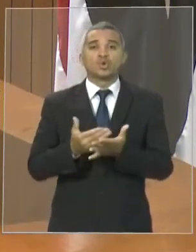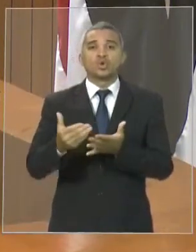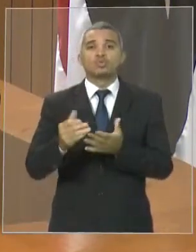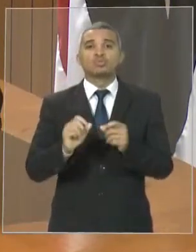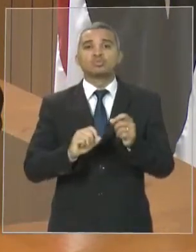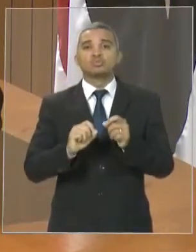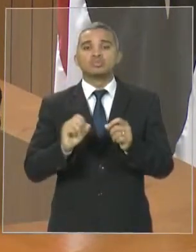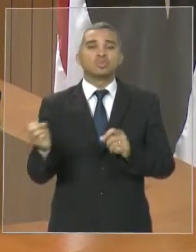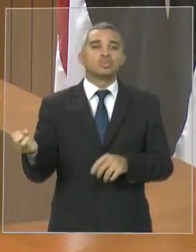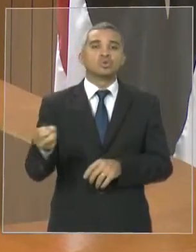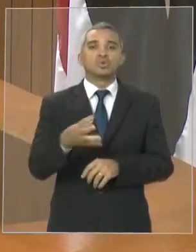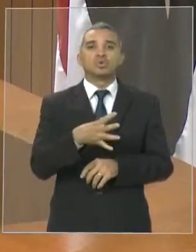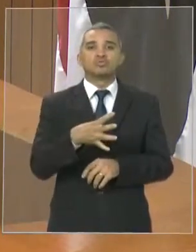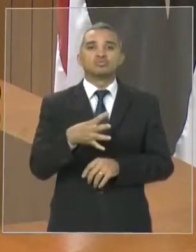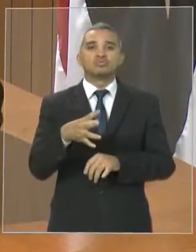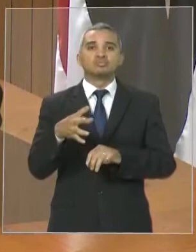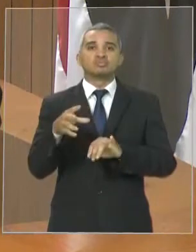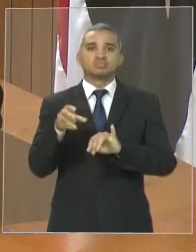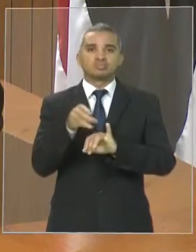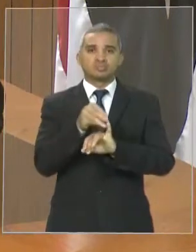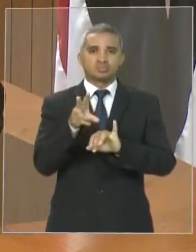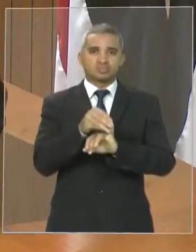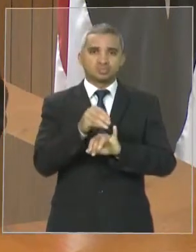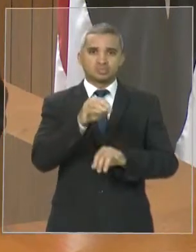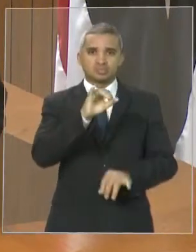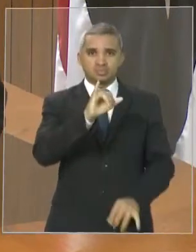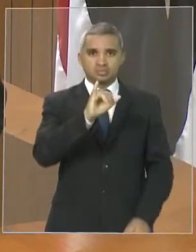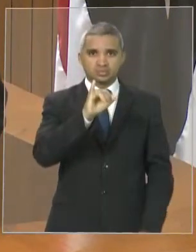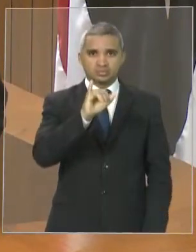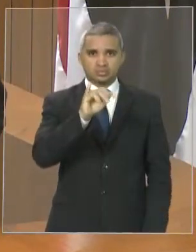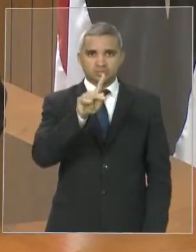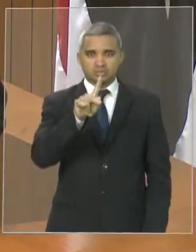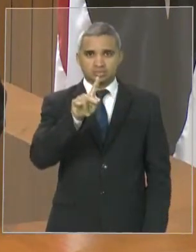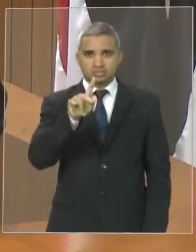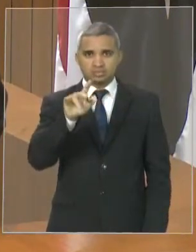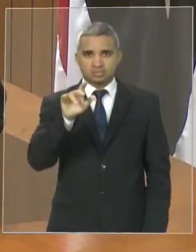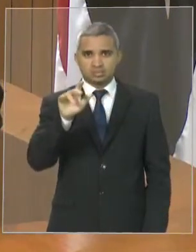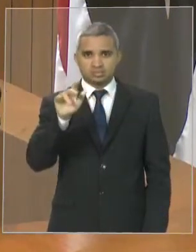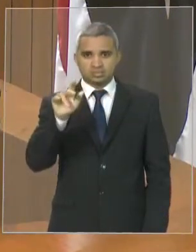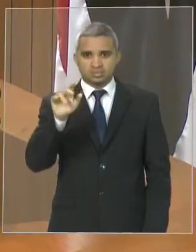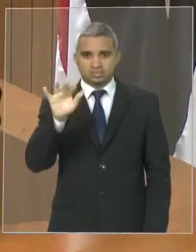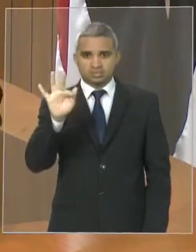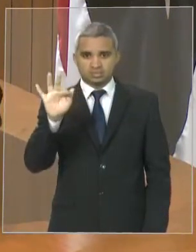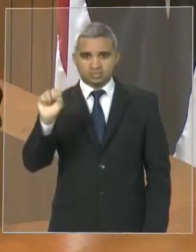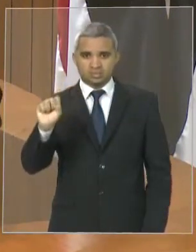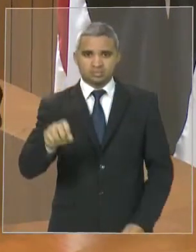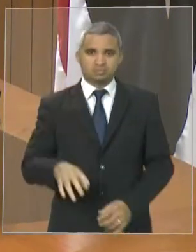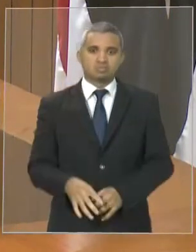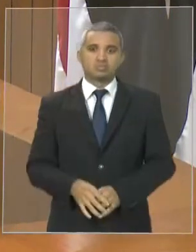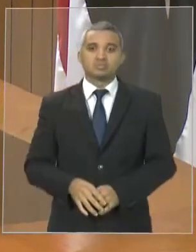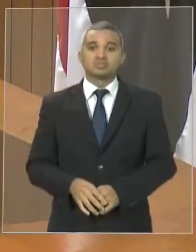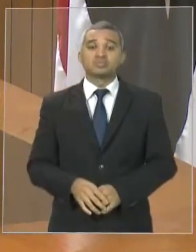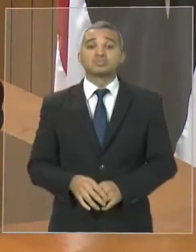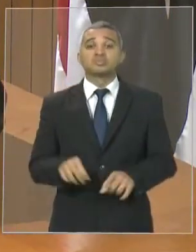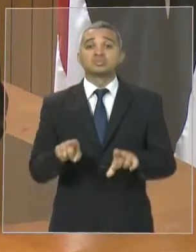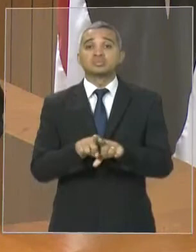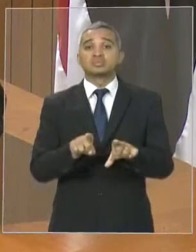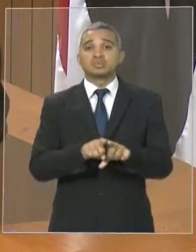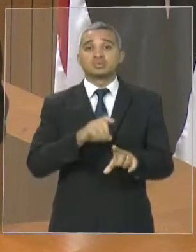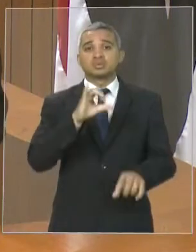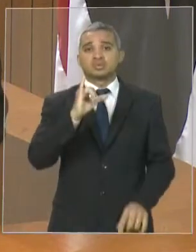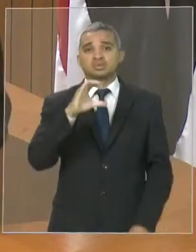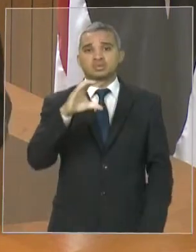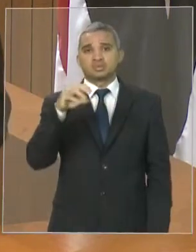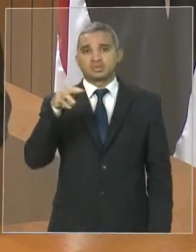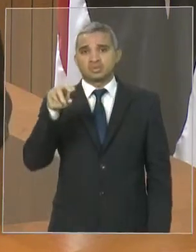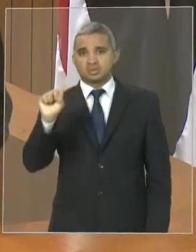alíquota do imposto de renda e a nova forma de cobrança do ICMS. e no dia 7 de agosto ele edita a